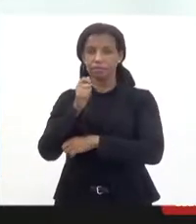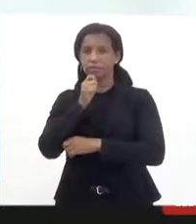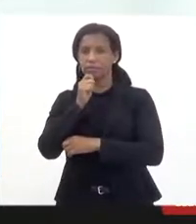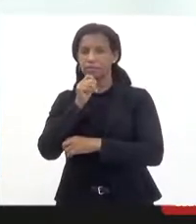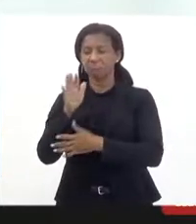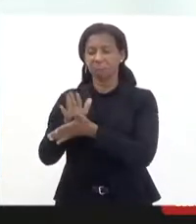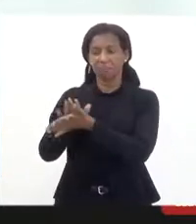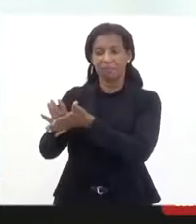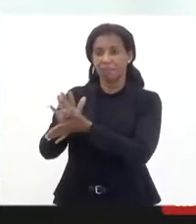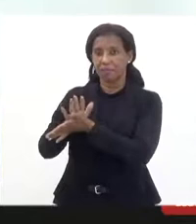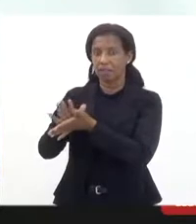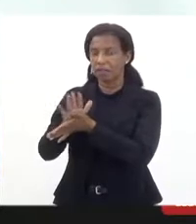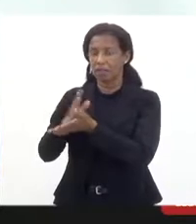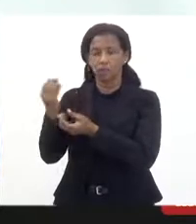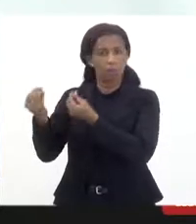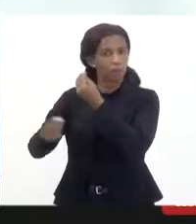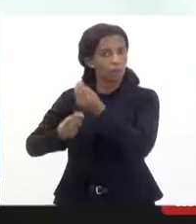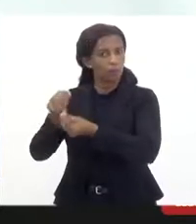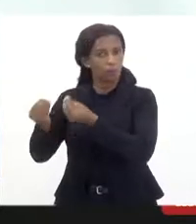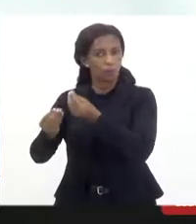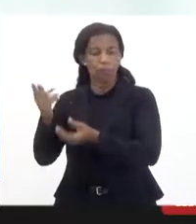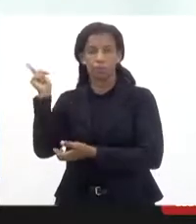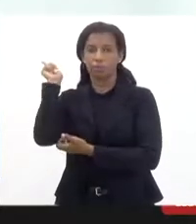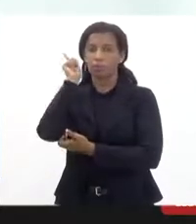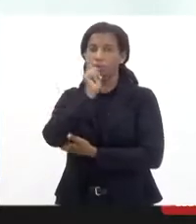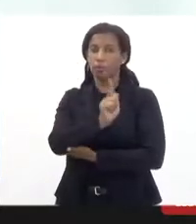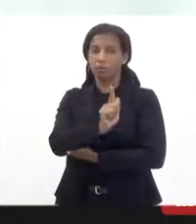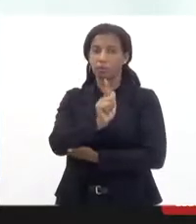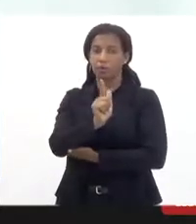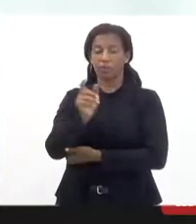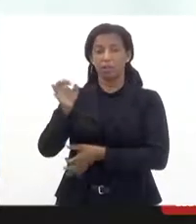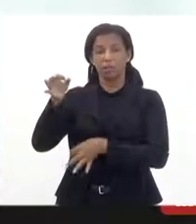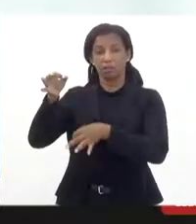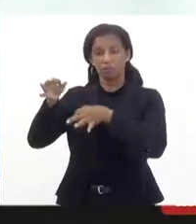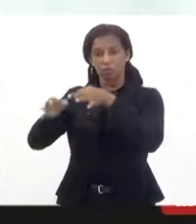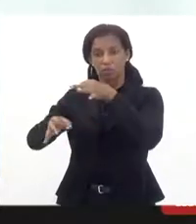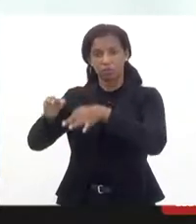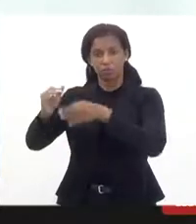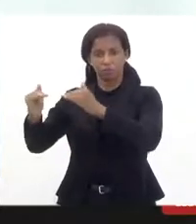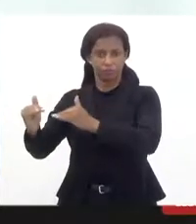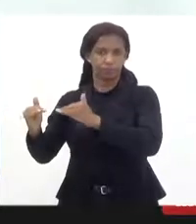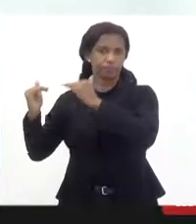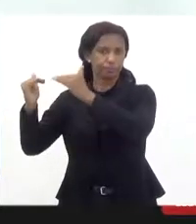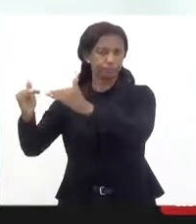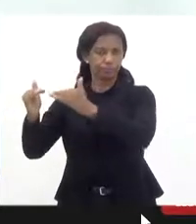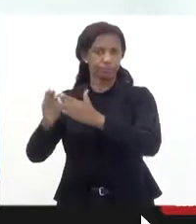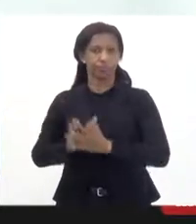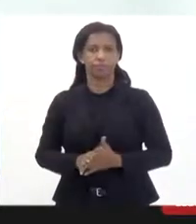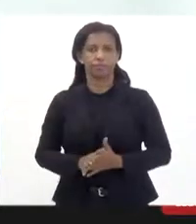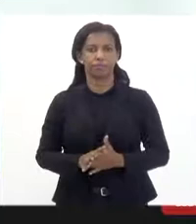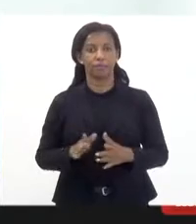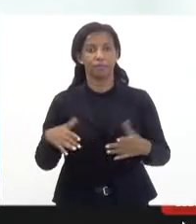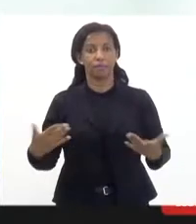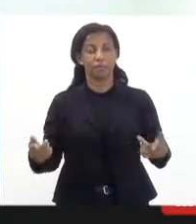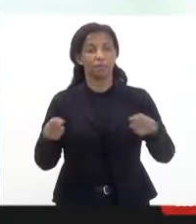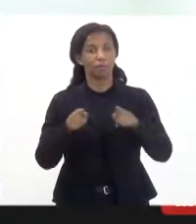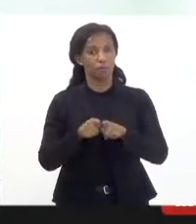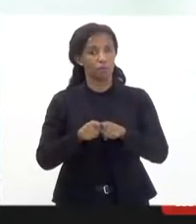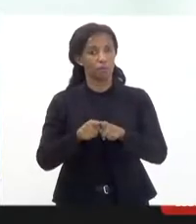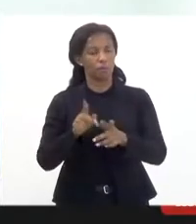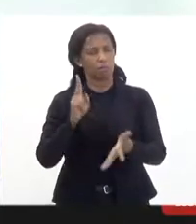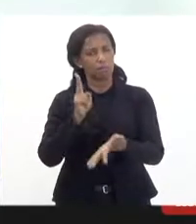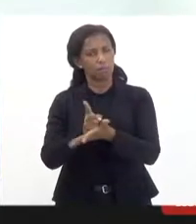mais hipótese de se ganhar em tribunais superiores. Até porque, muitas